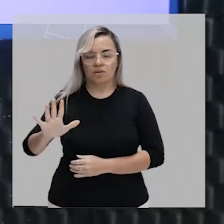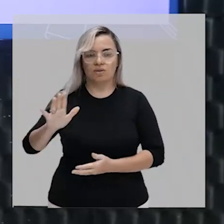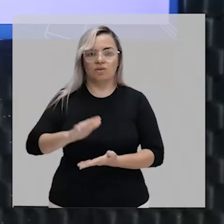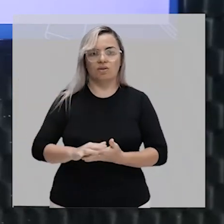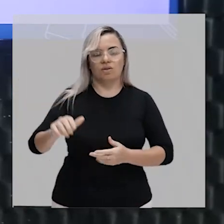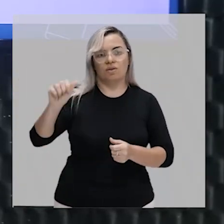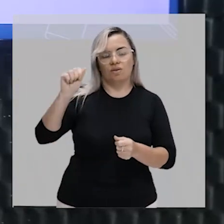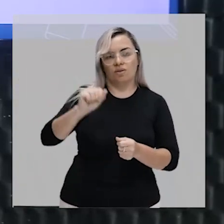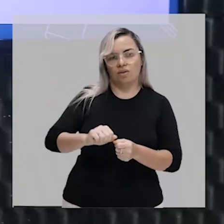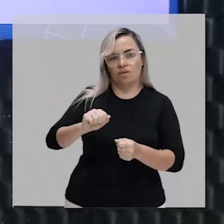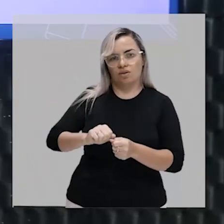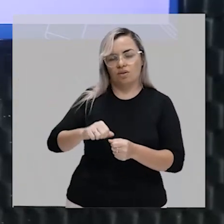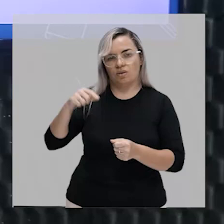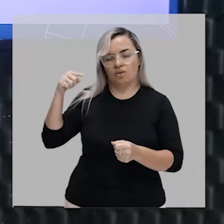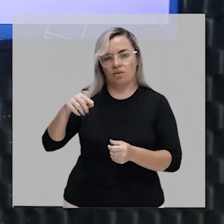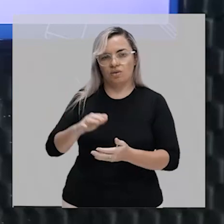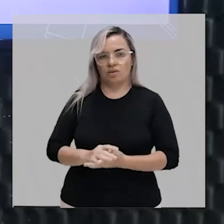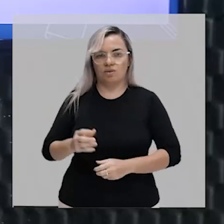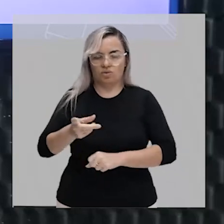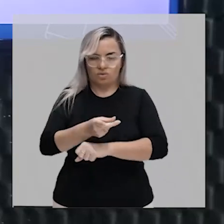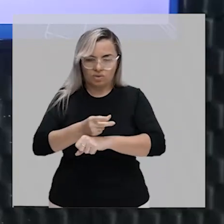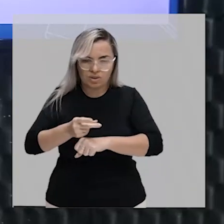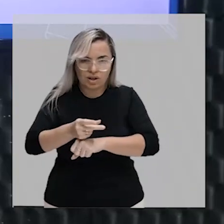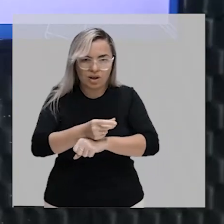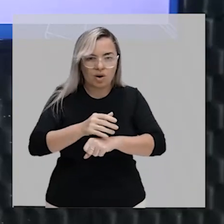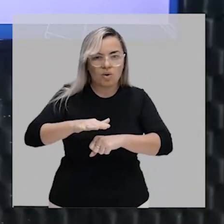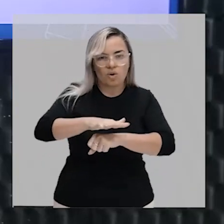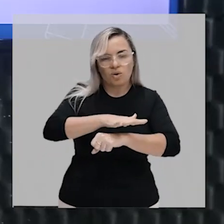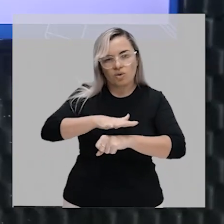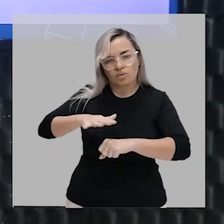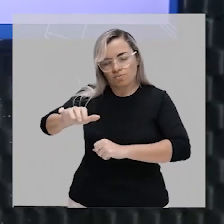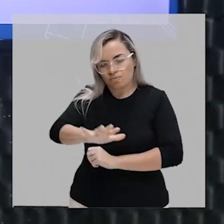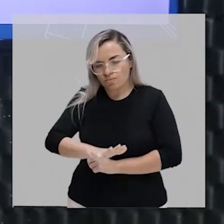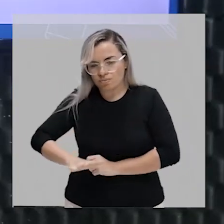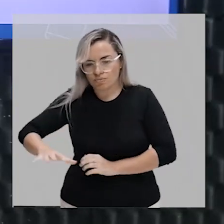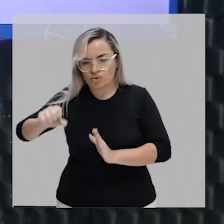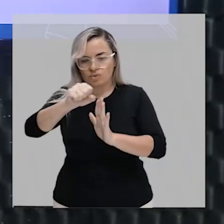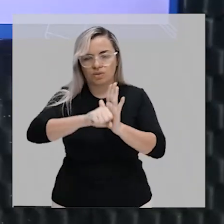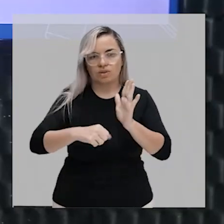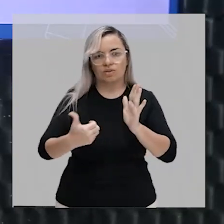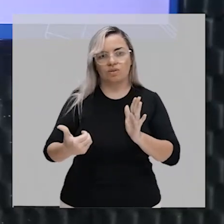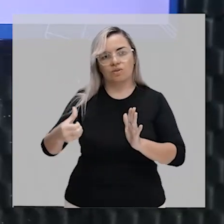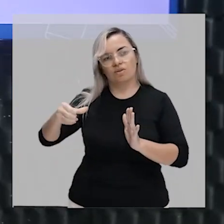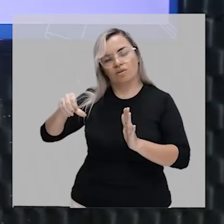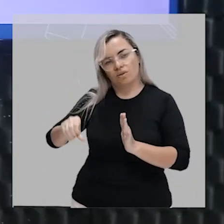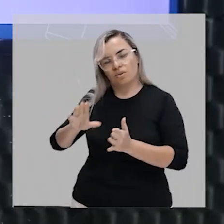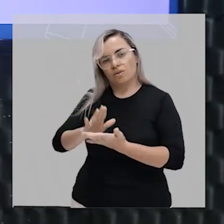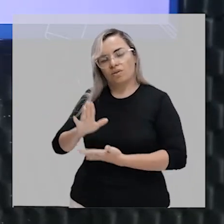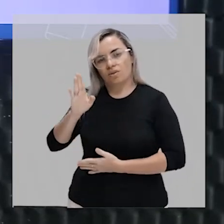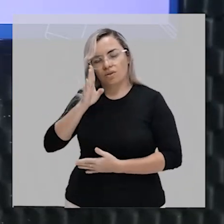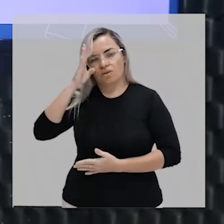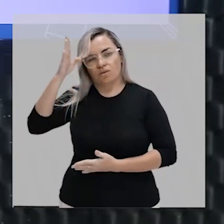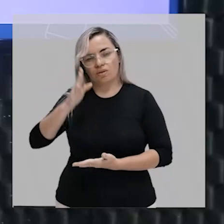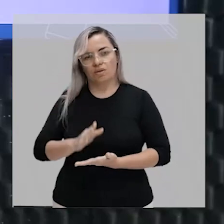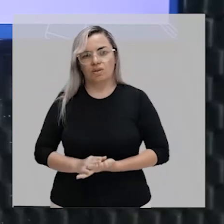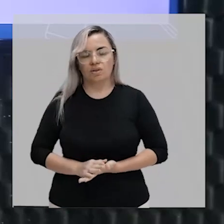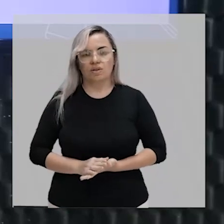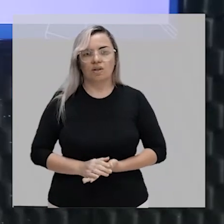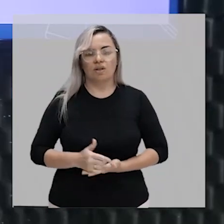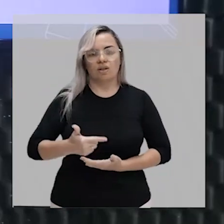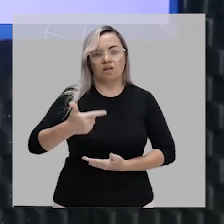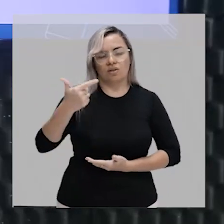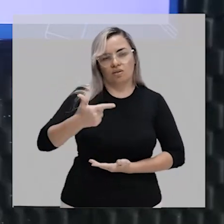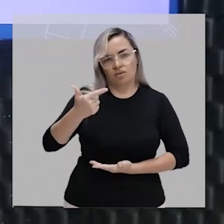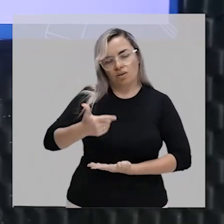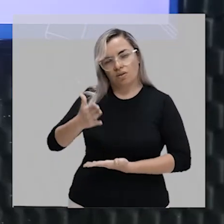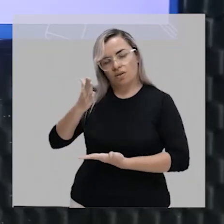realizar uma espécie de neocolonialismo no século XIX, principalmente na segunda metade do